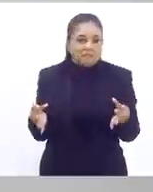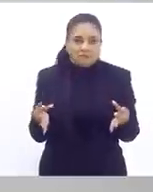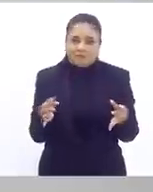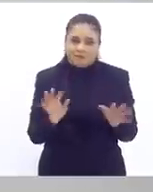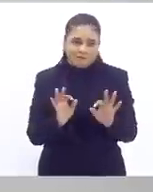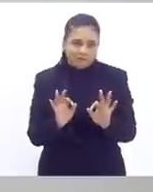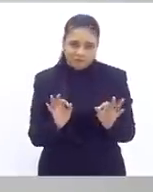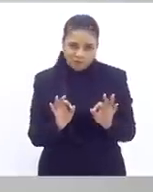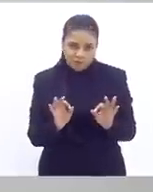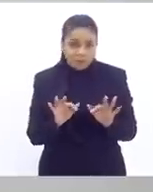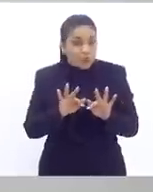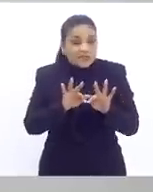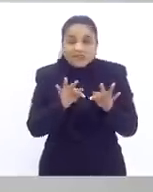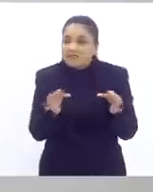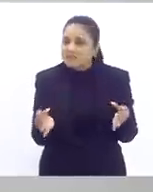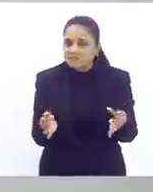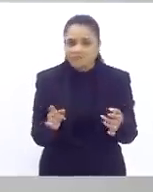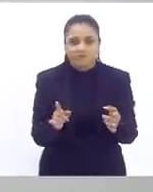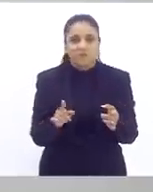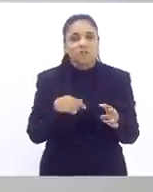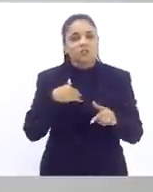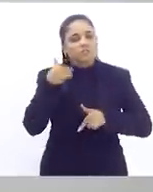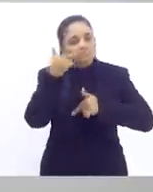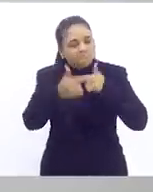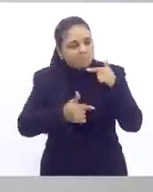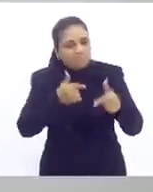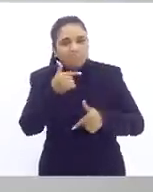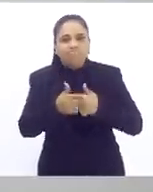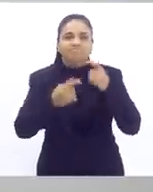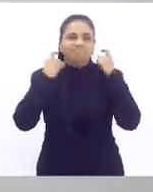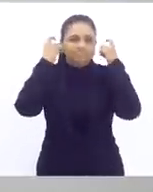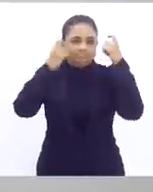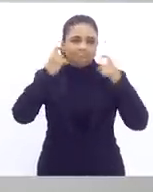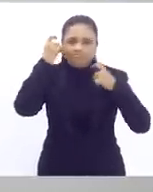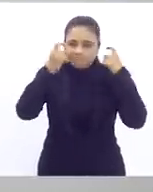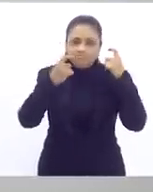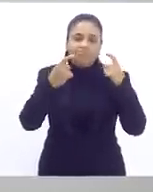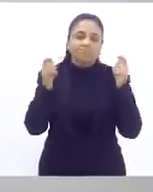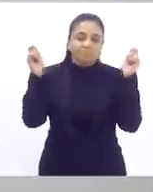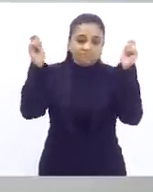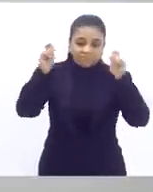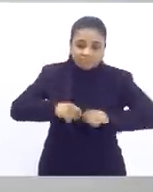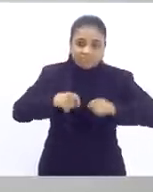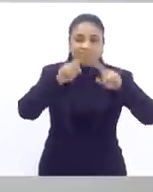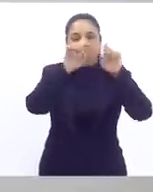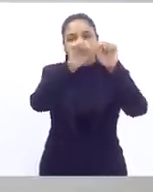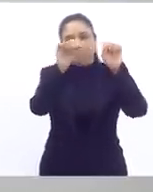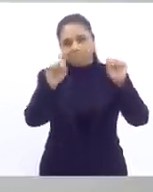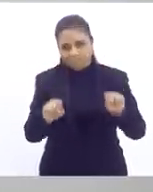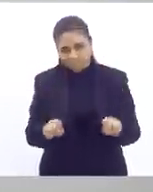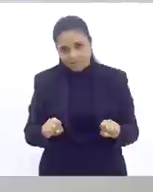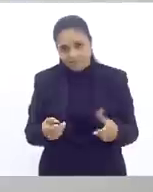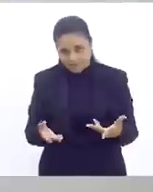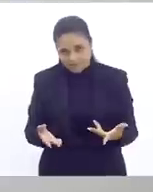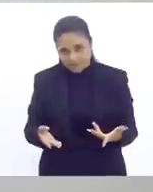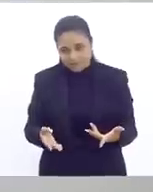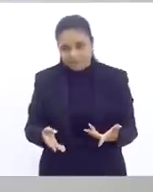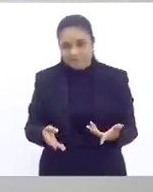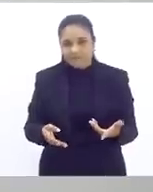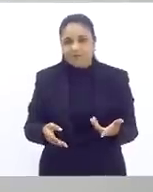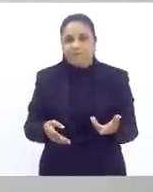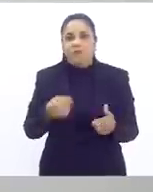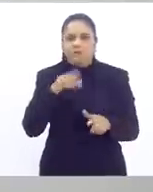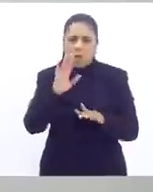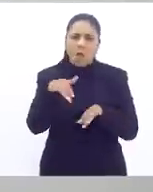estamos tratando da melhor forma possível dentro da capacidade sistêmica que nós temos Tá bom você pode até conversar